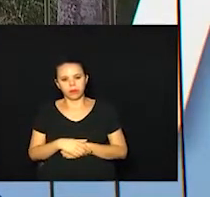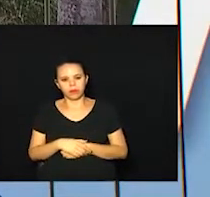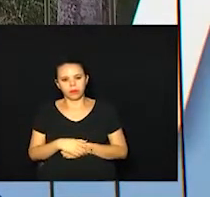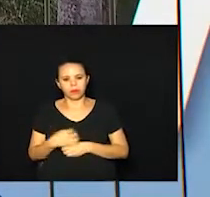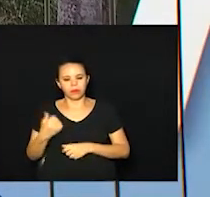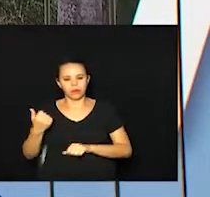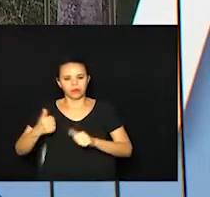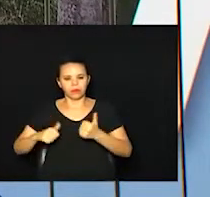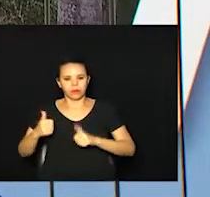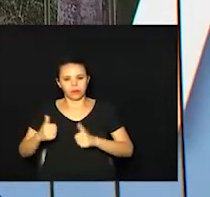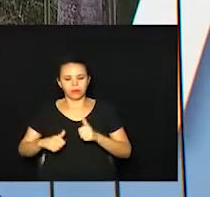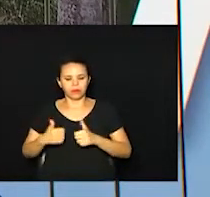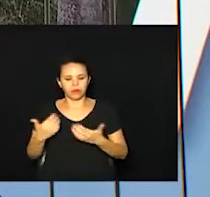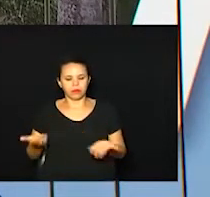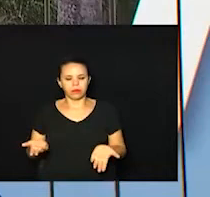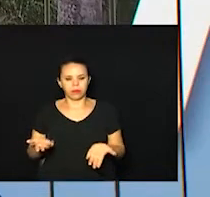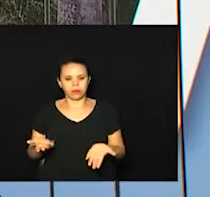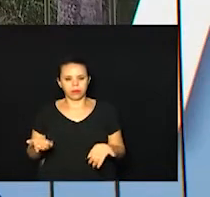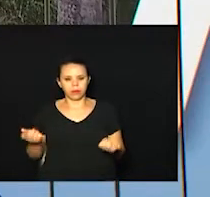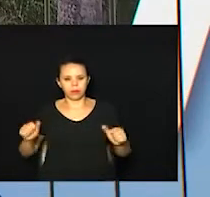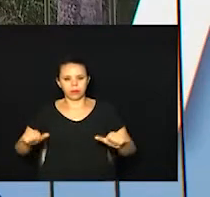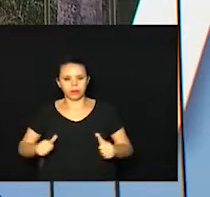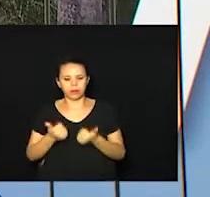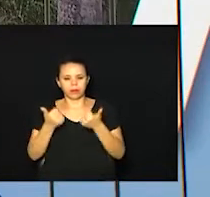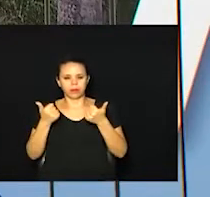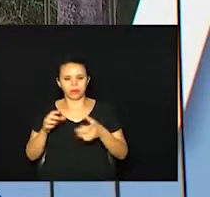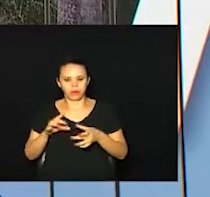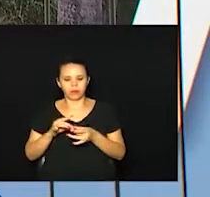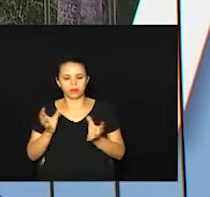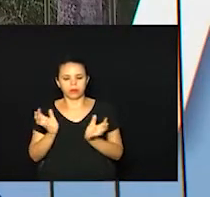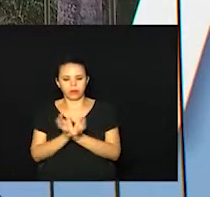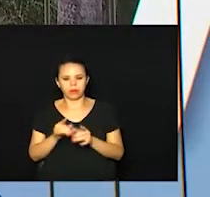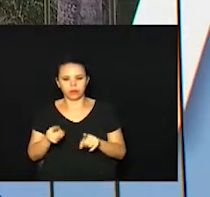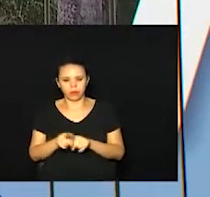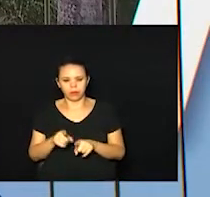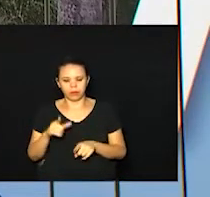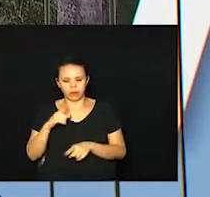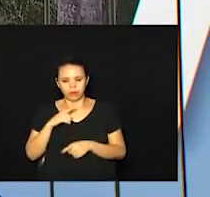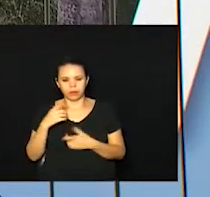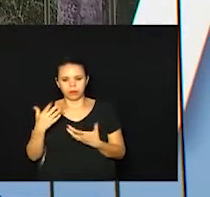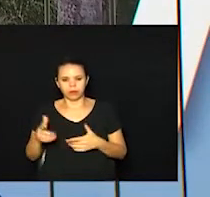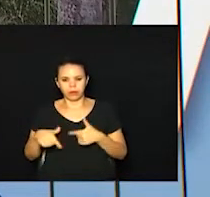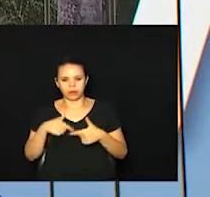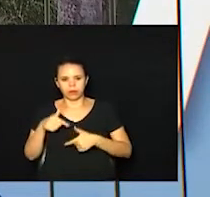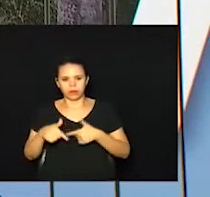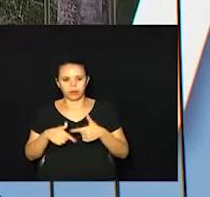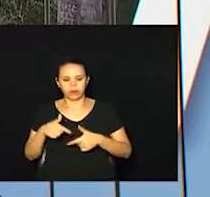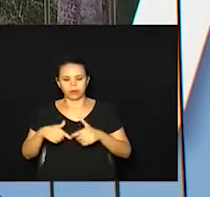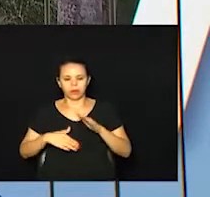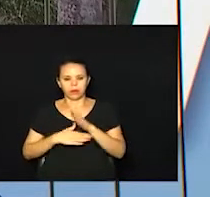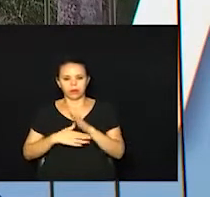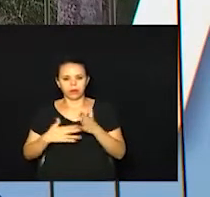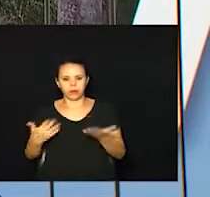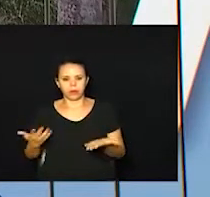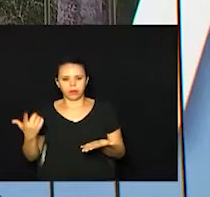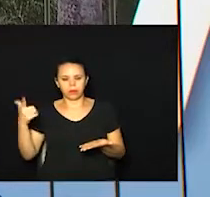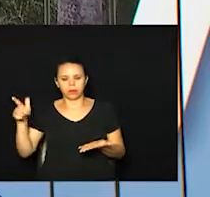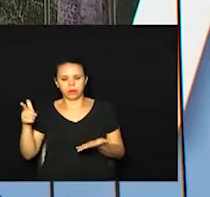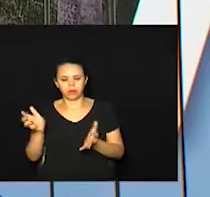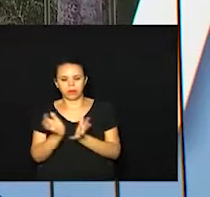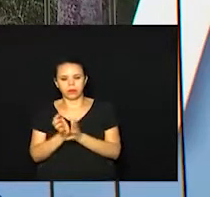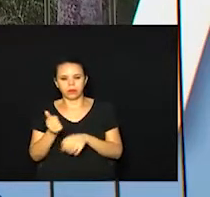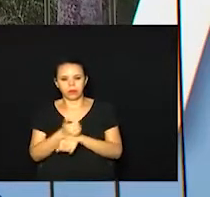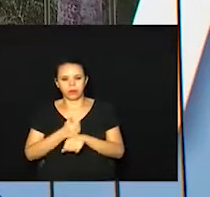gente avalia que é positiva essa unidade que nós temos trabalhado aqui na casa, inclusive em outras frentes,